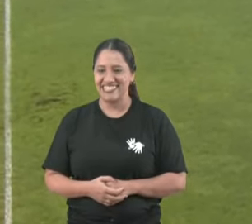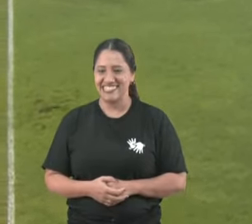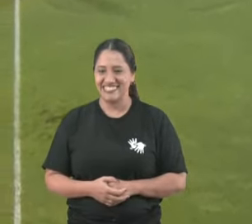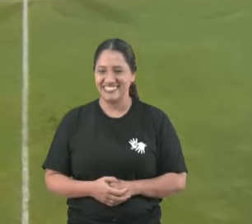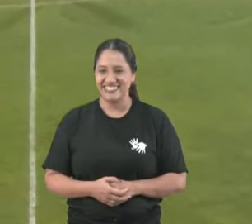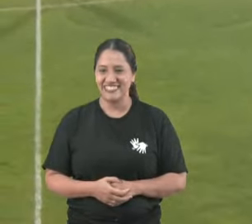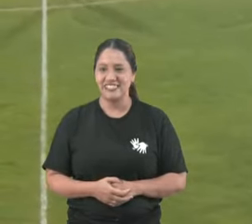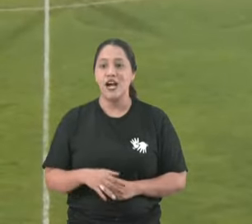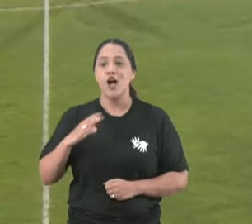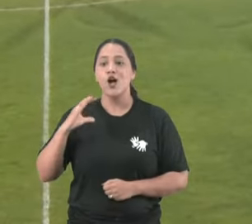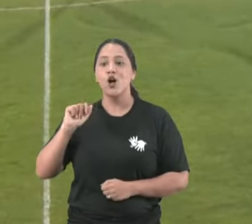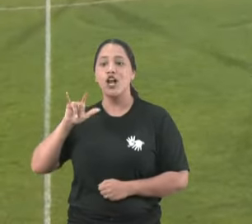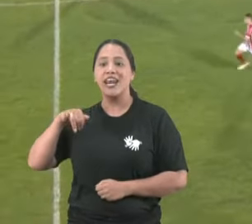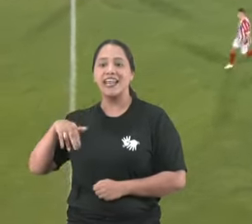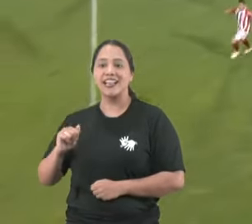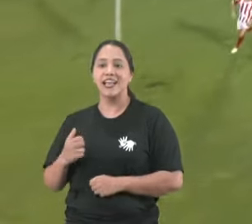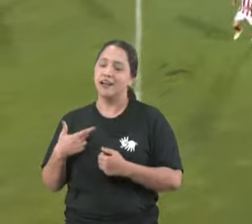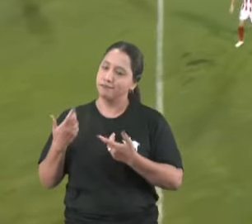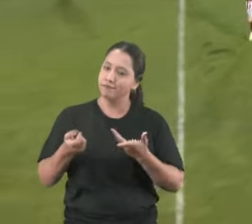Colina.